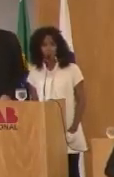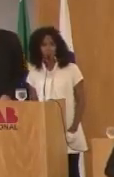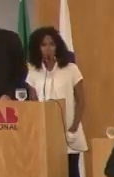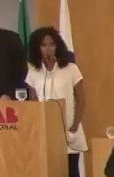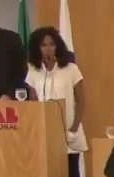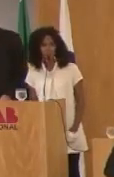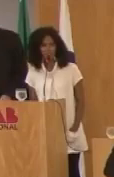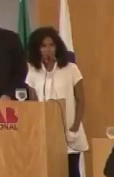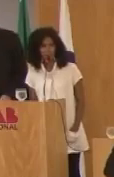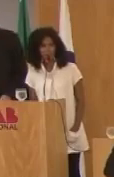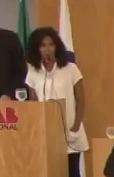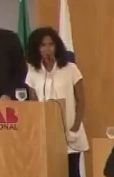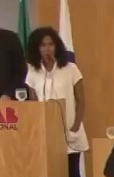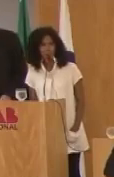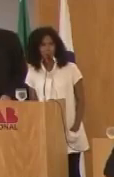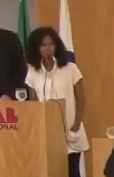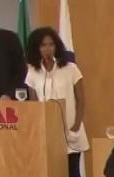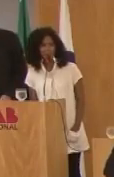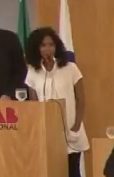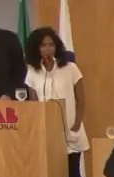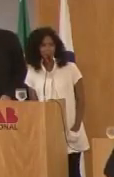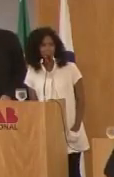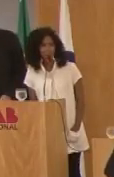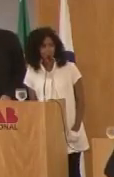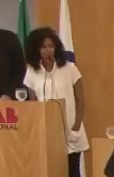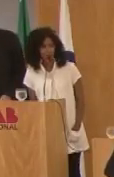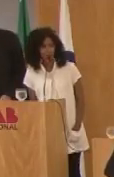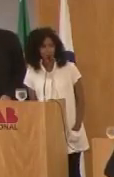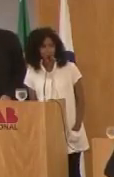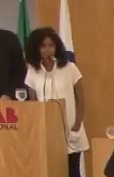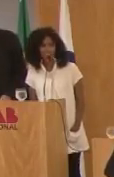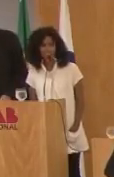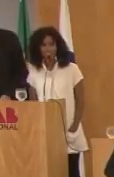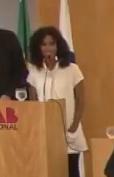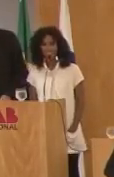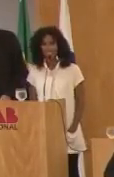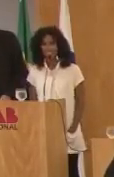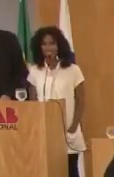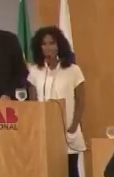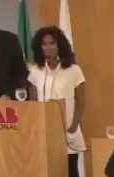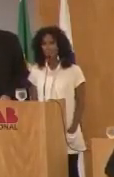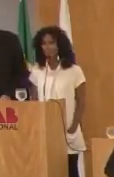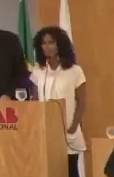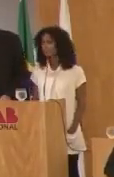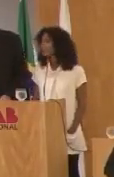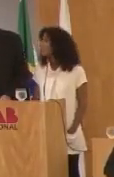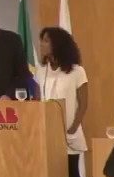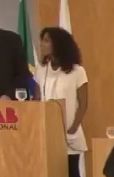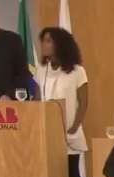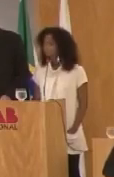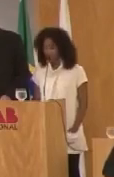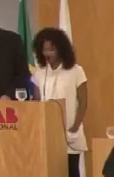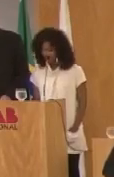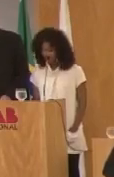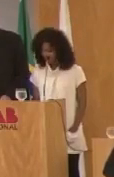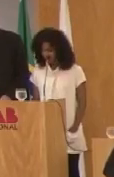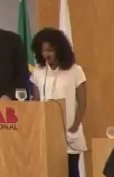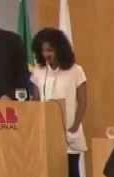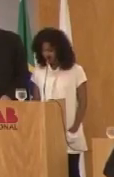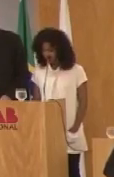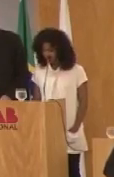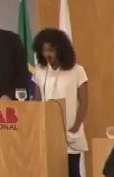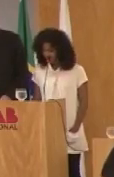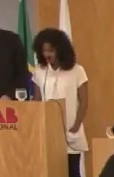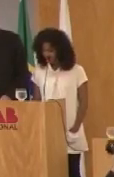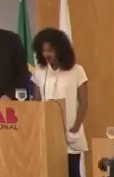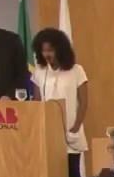Bastos, eu sou escritora, poeta e professora. Nós estamos aqui para ajudar a Mesa Nacional